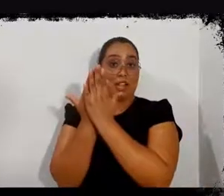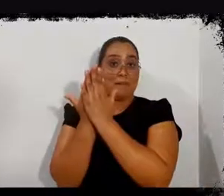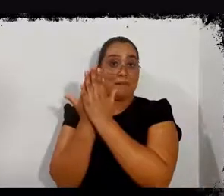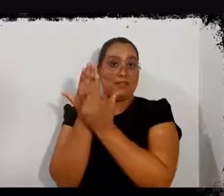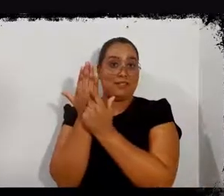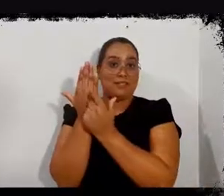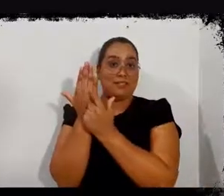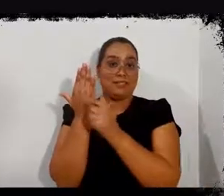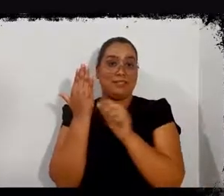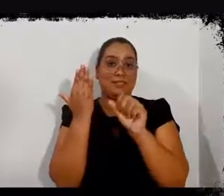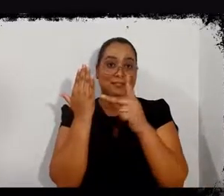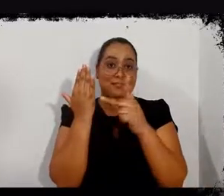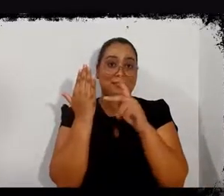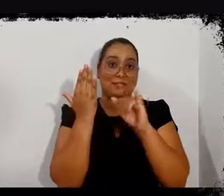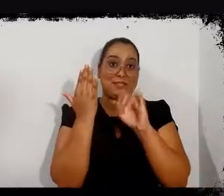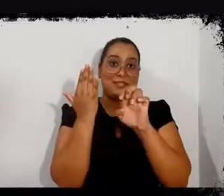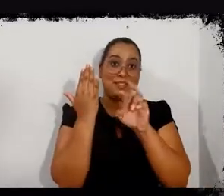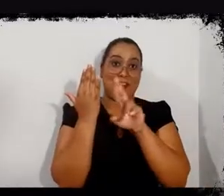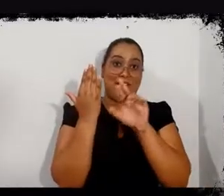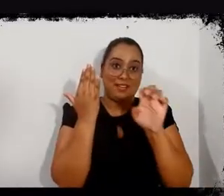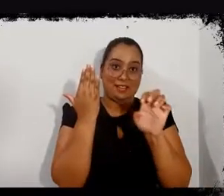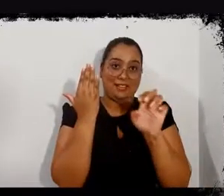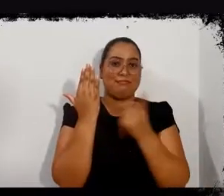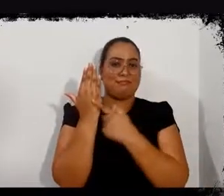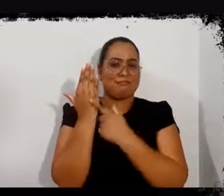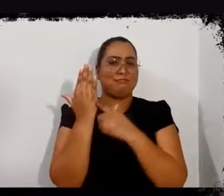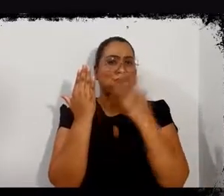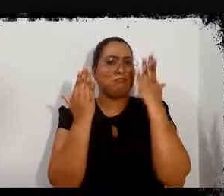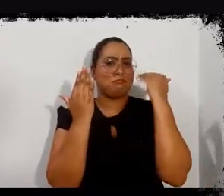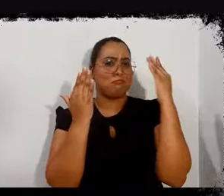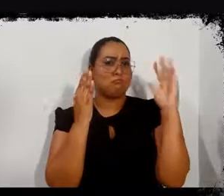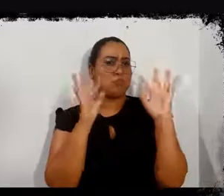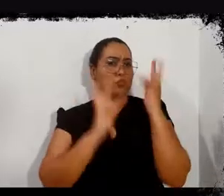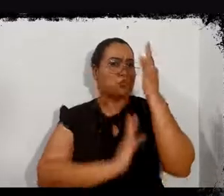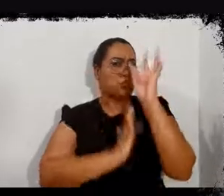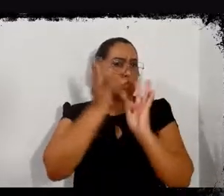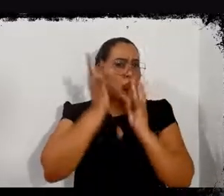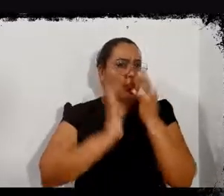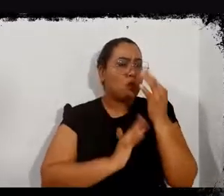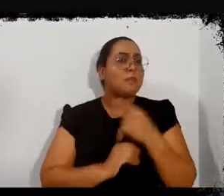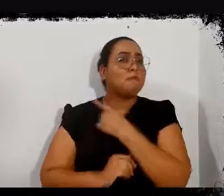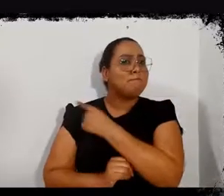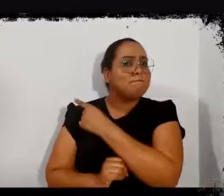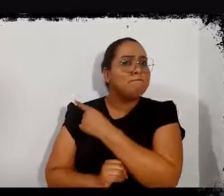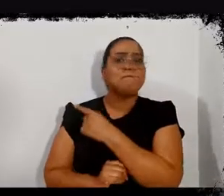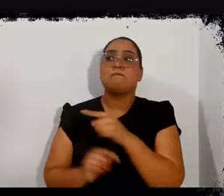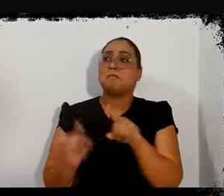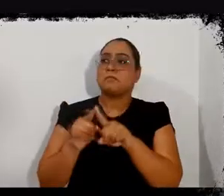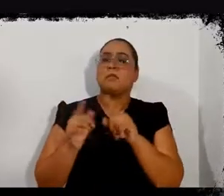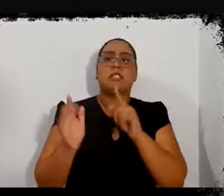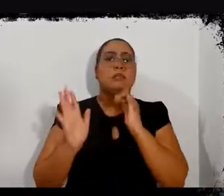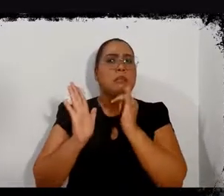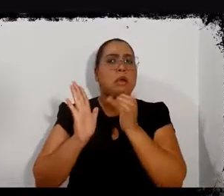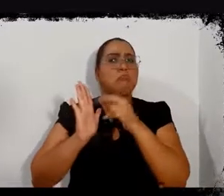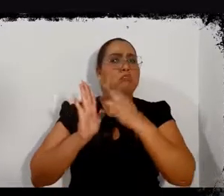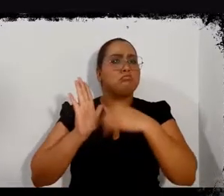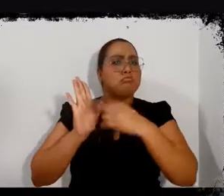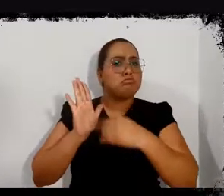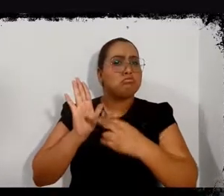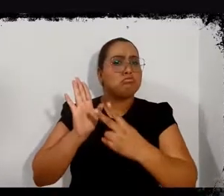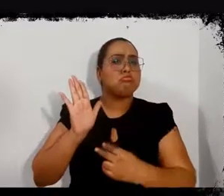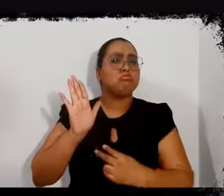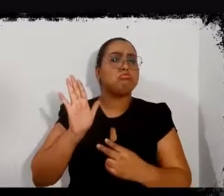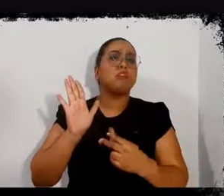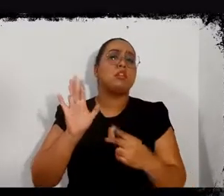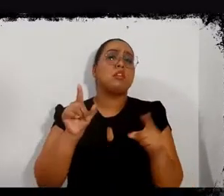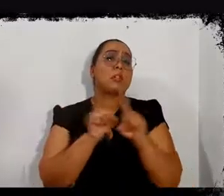Saint-Yves, deixa eu levantar aqui para acompanhar as imagens dos slides. Aqui vocês